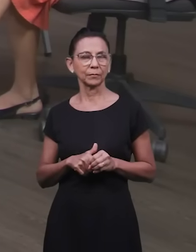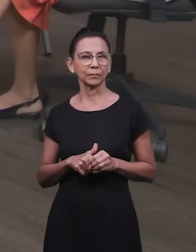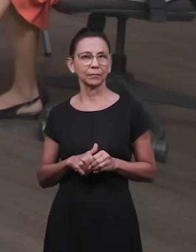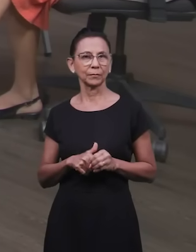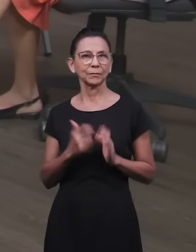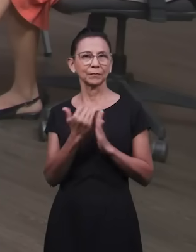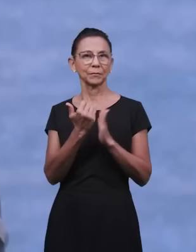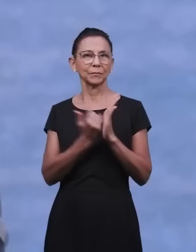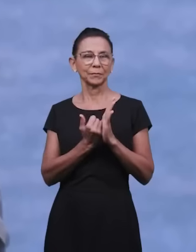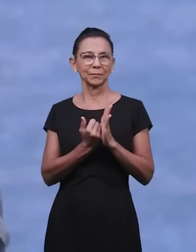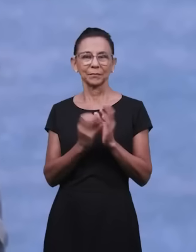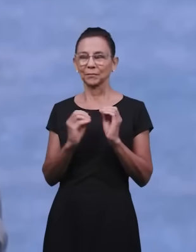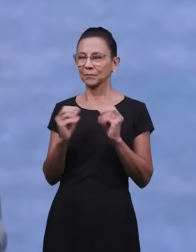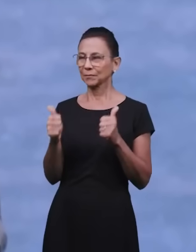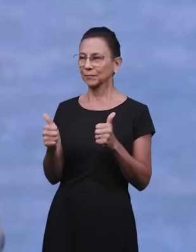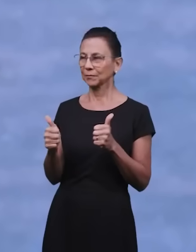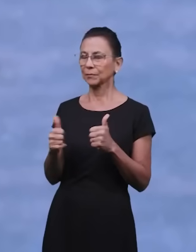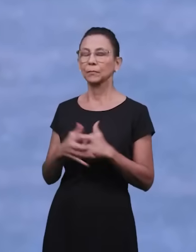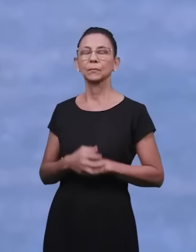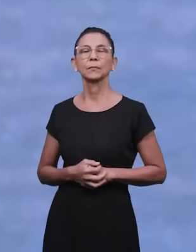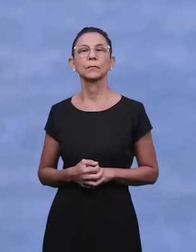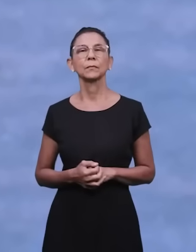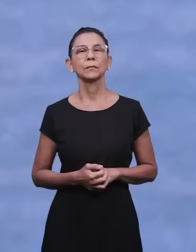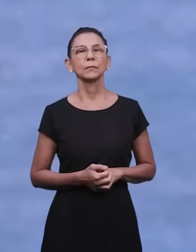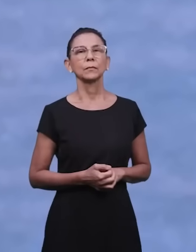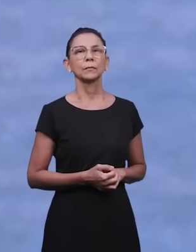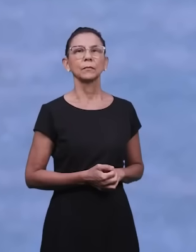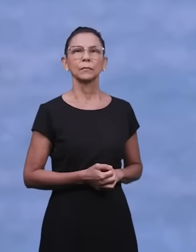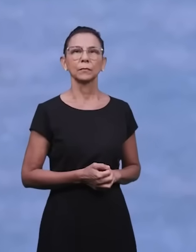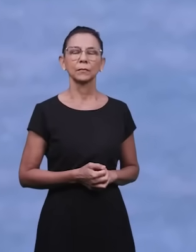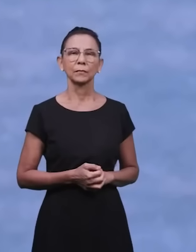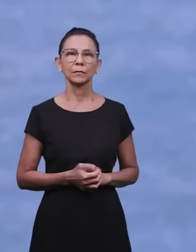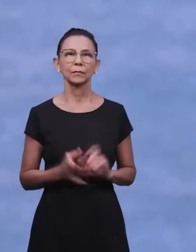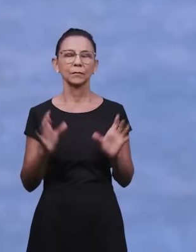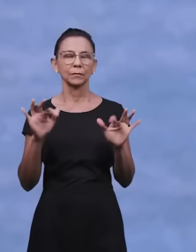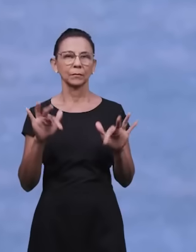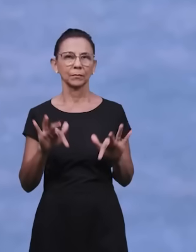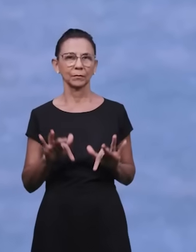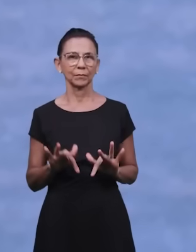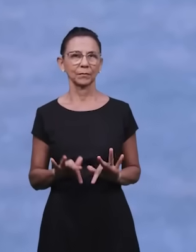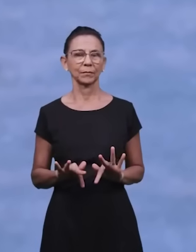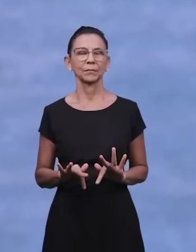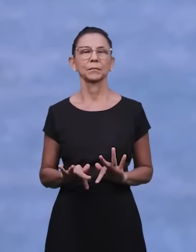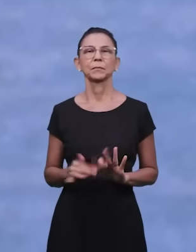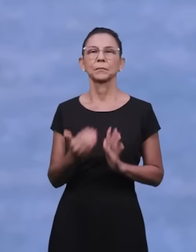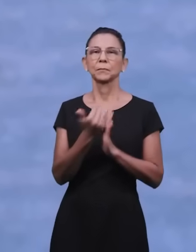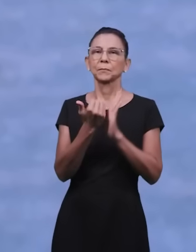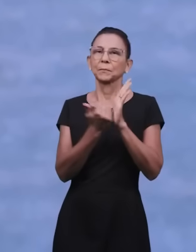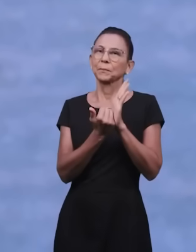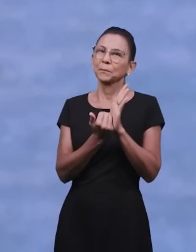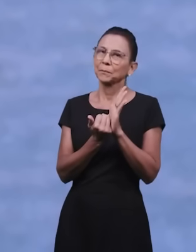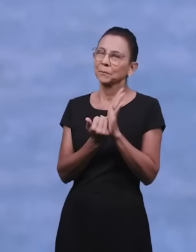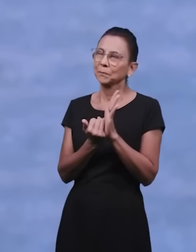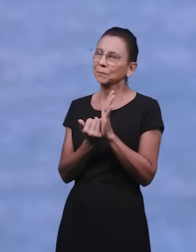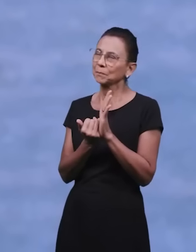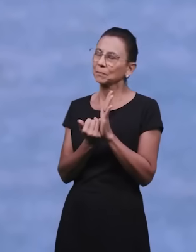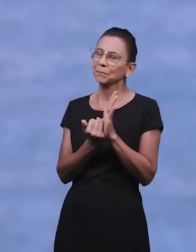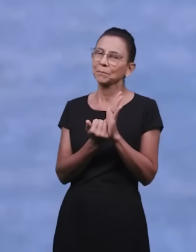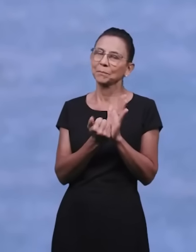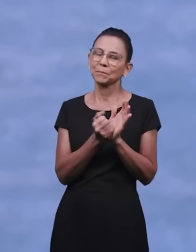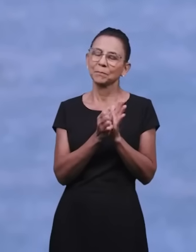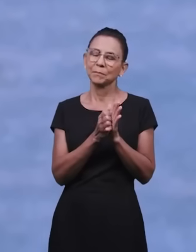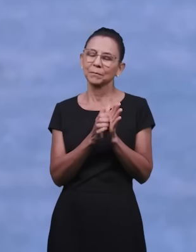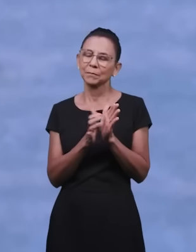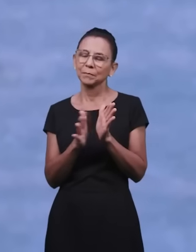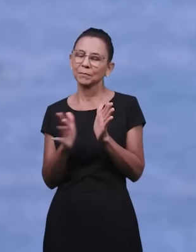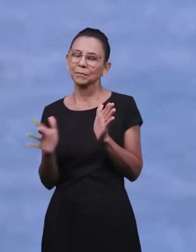o programa, tá bom? Bom, a gente então está chegando ao final de mais uma edição do programa Os Dias da